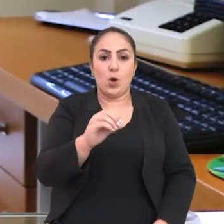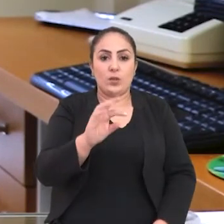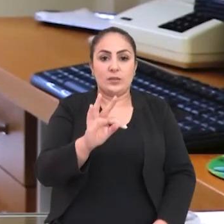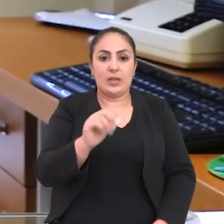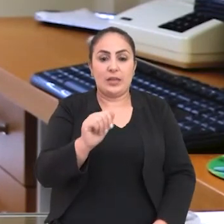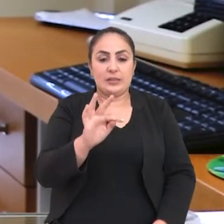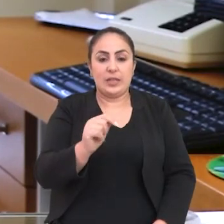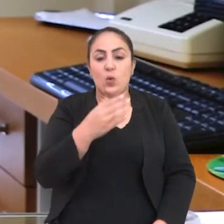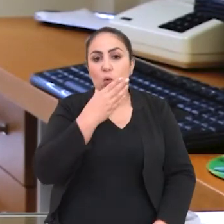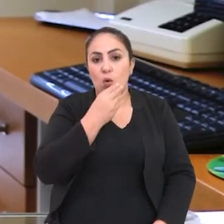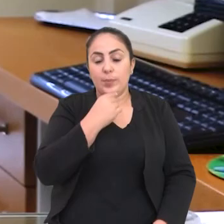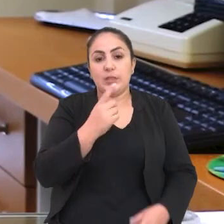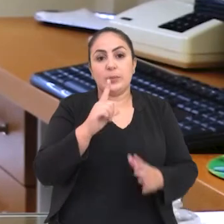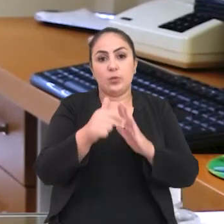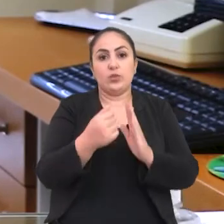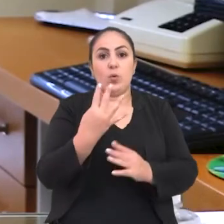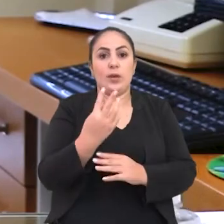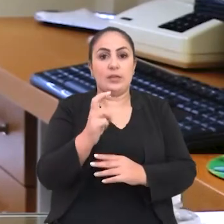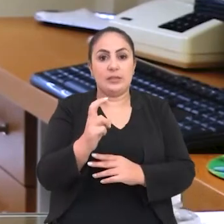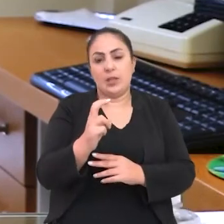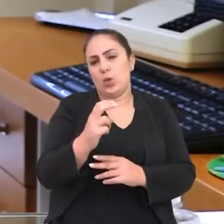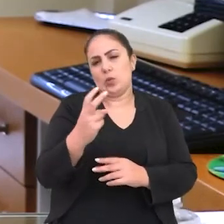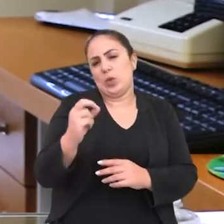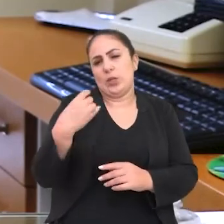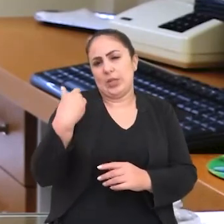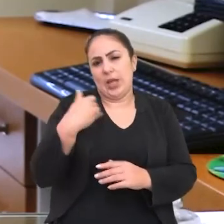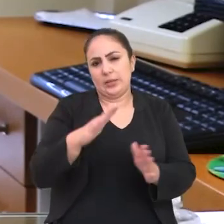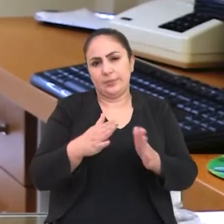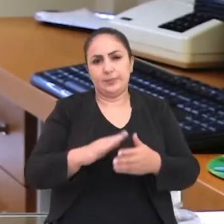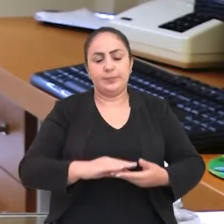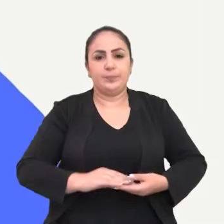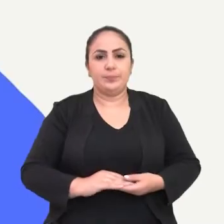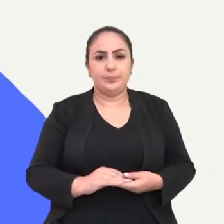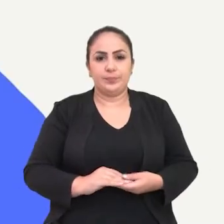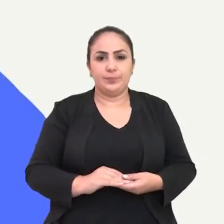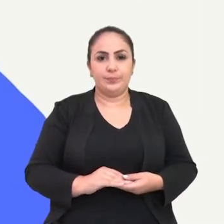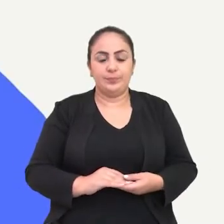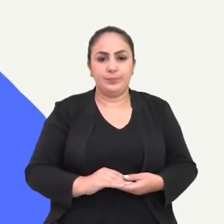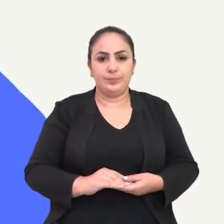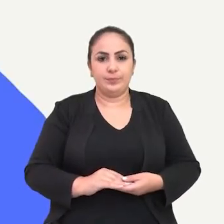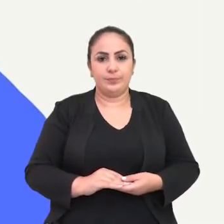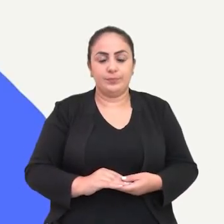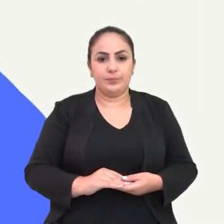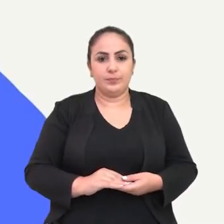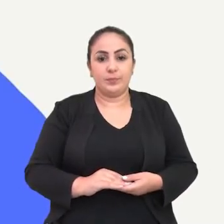câncer de próstata para os homens a partir dos 45 ou 50 anos.